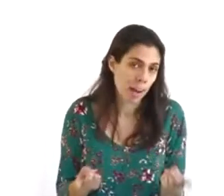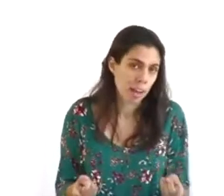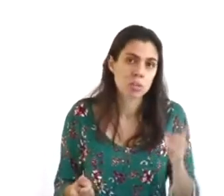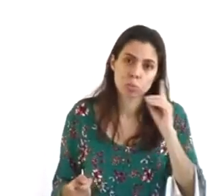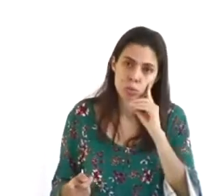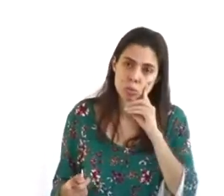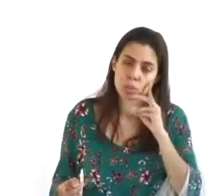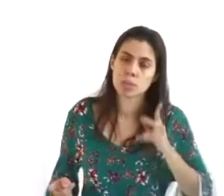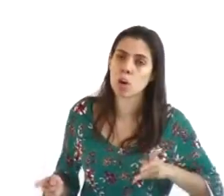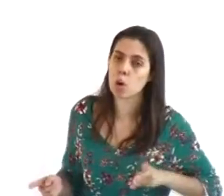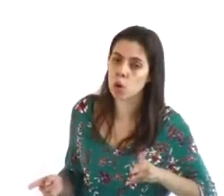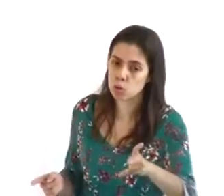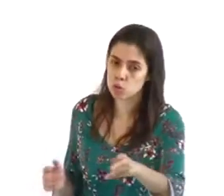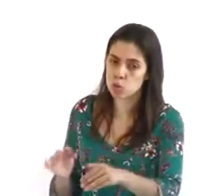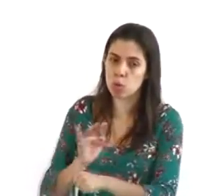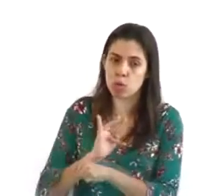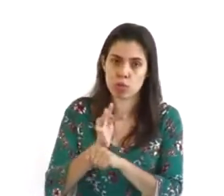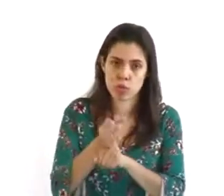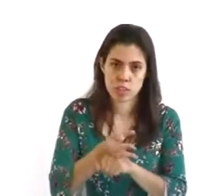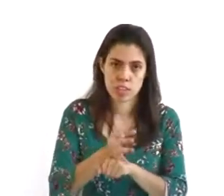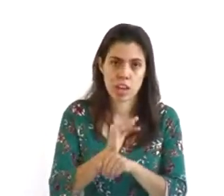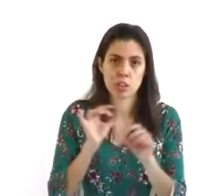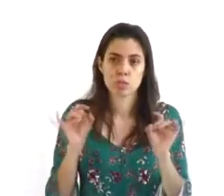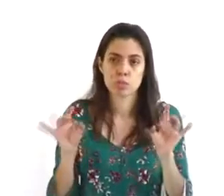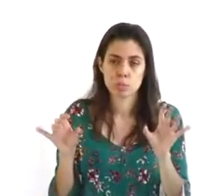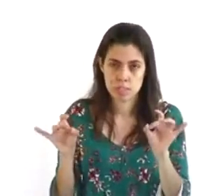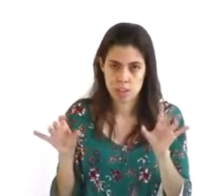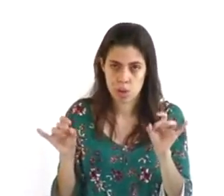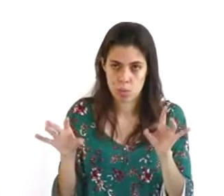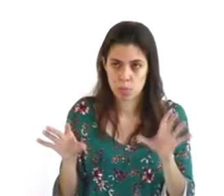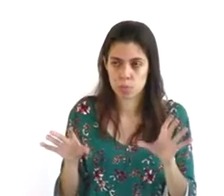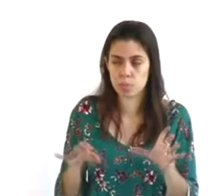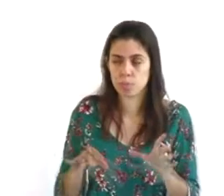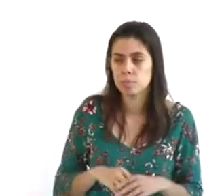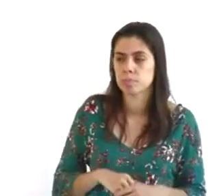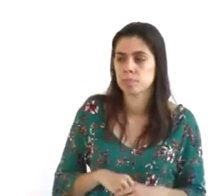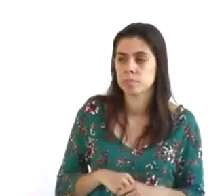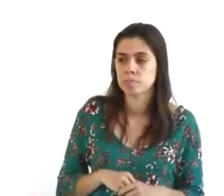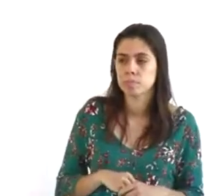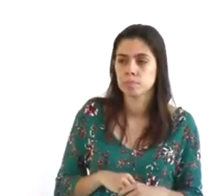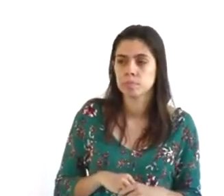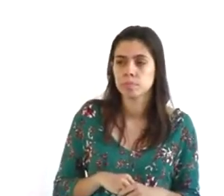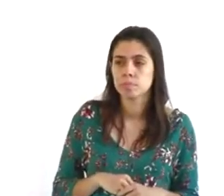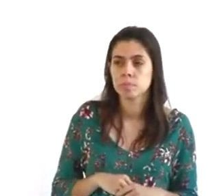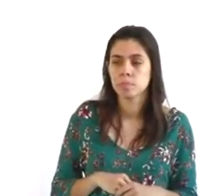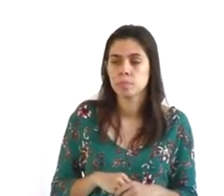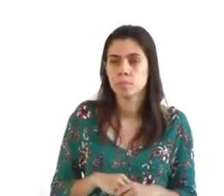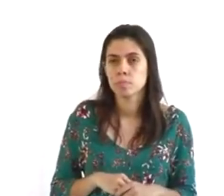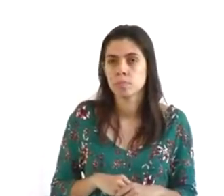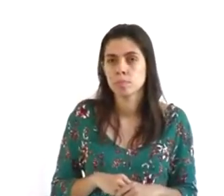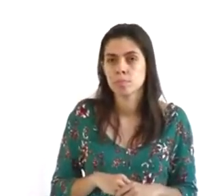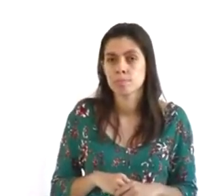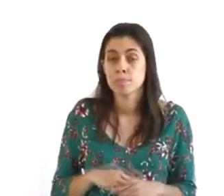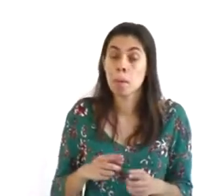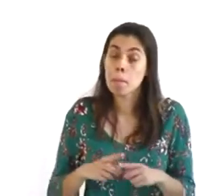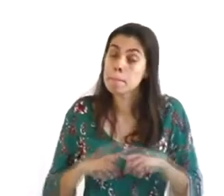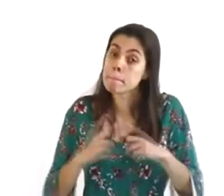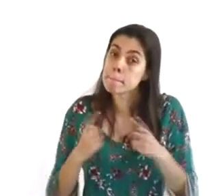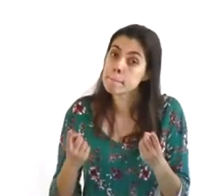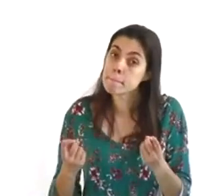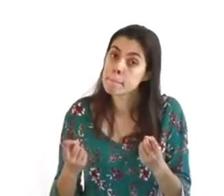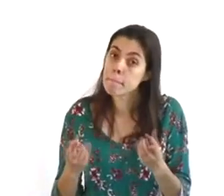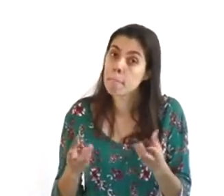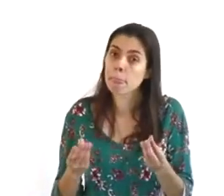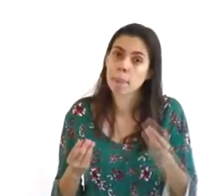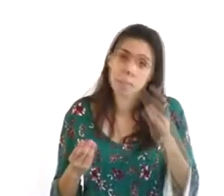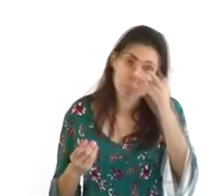ou o hábito que eles tiveram, alguns se perderam. E alguns transformaram o Dia Nacional de Ação de Graças